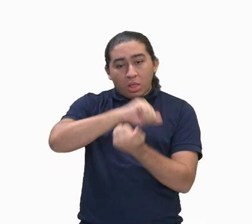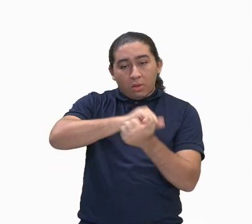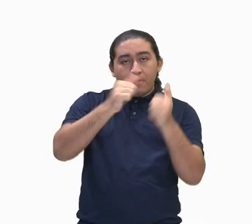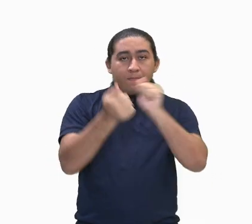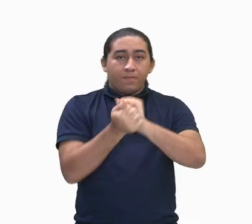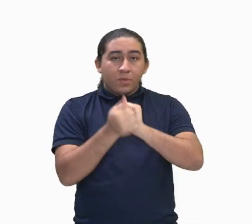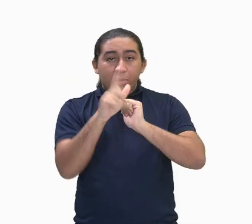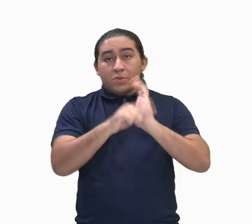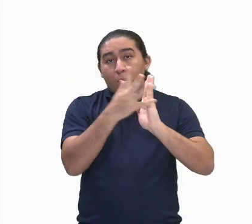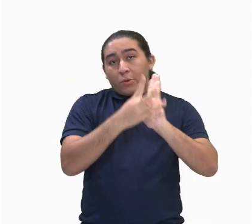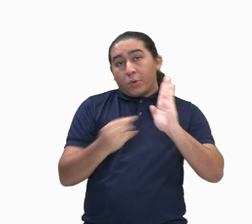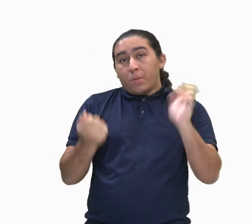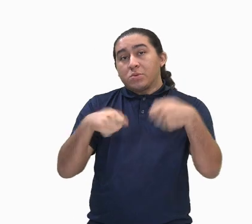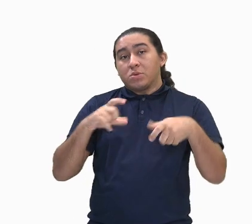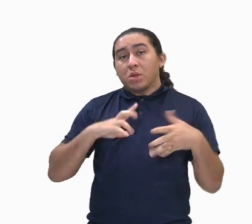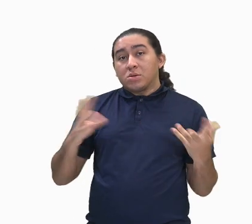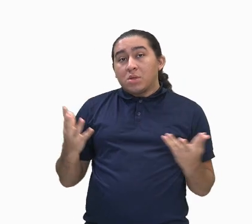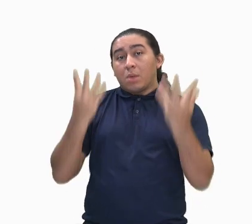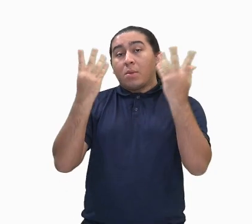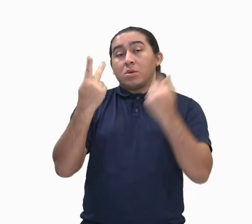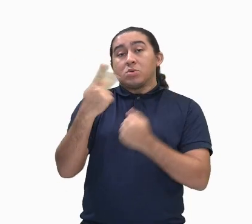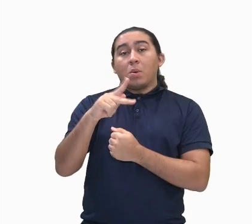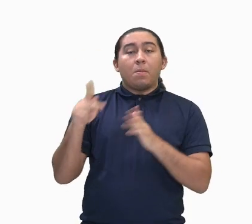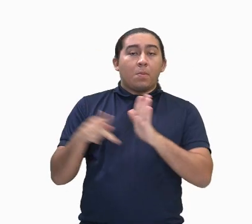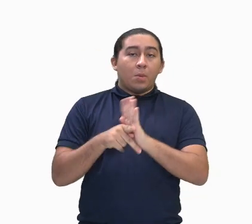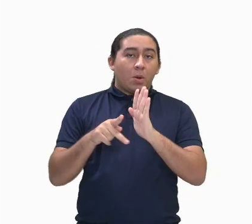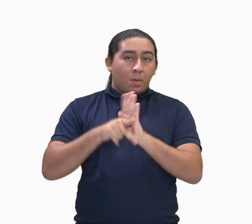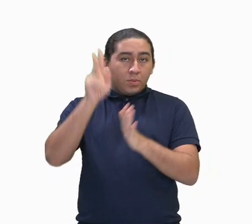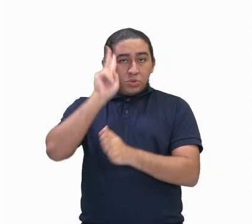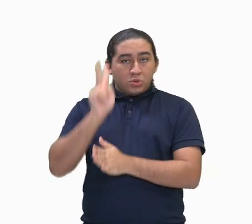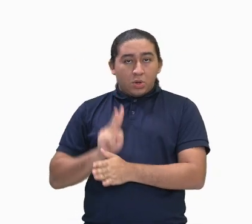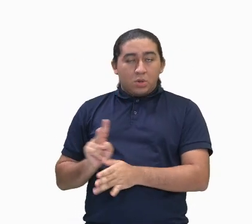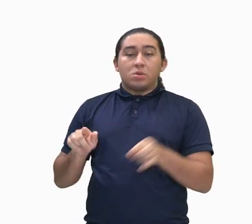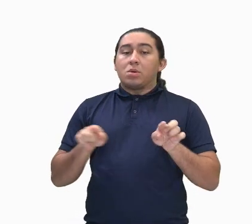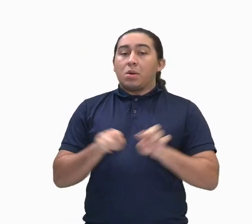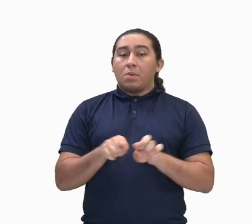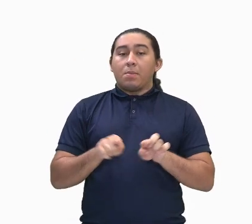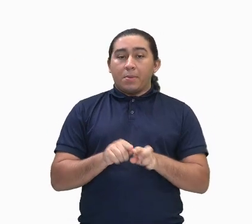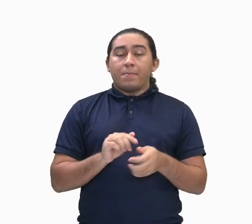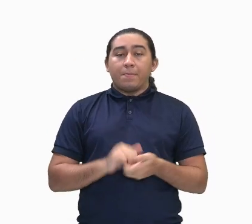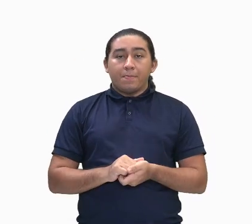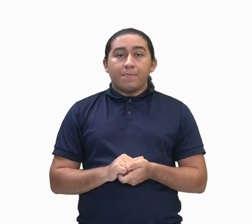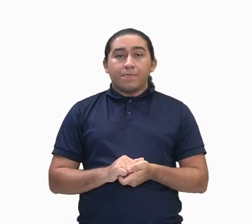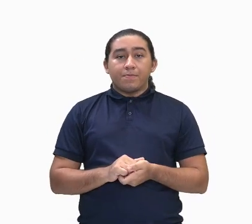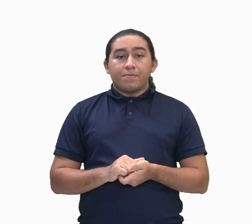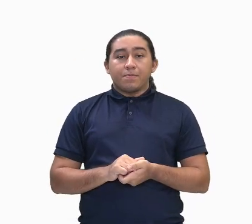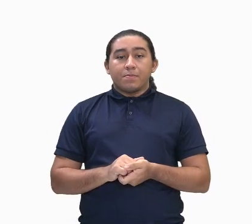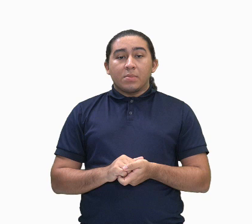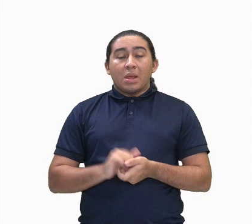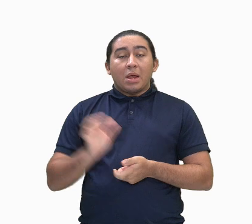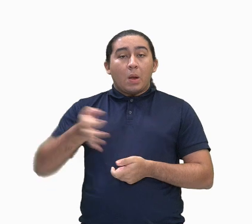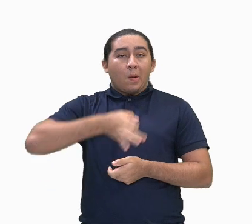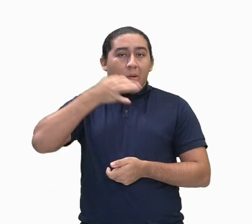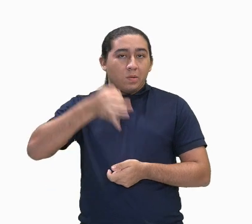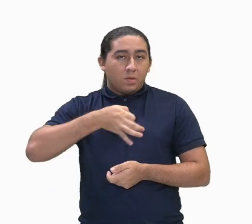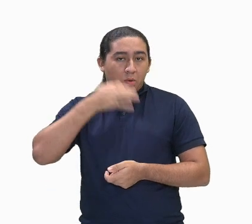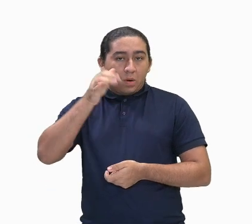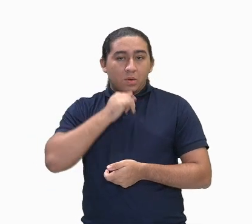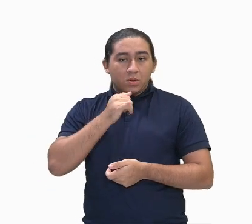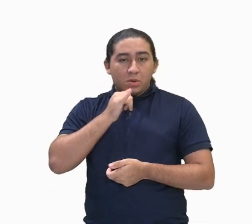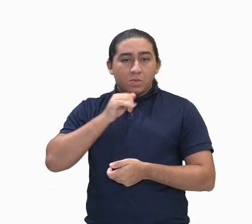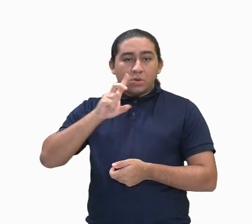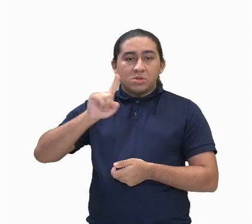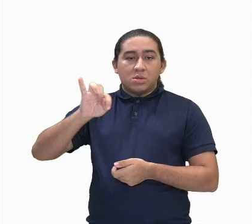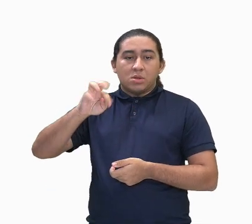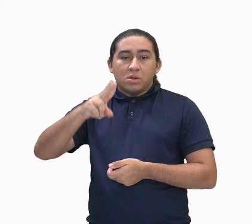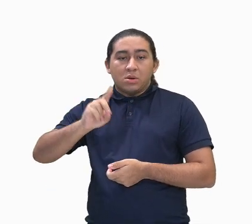celebrar sua própria história e valores. Além disso, a retórica cultivada por oradores como Cícero tornou-se uma